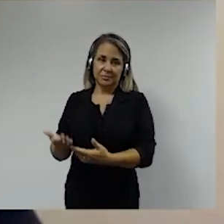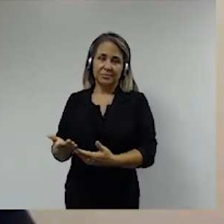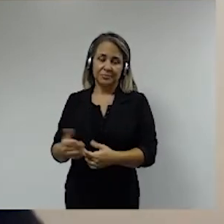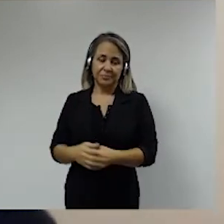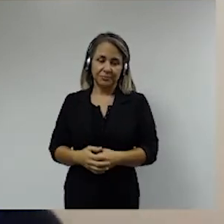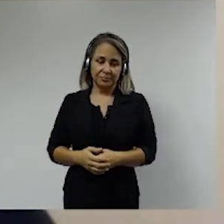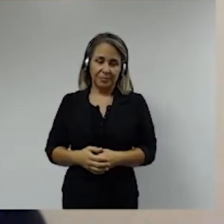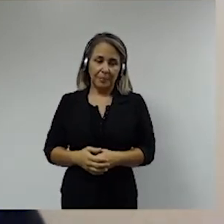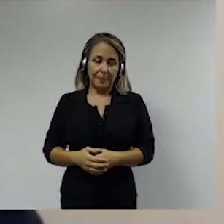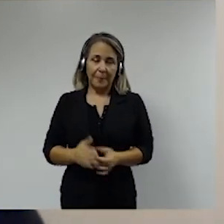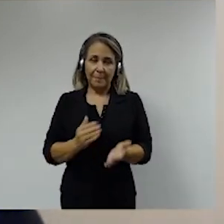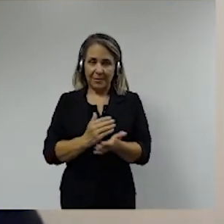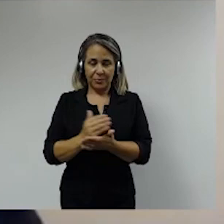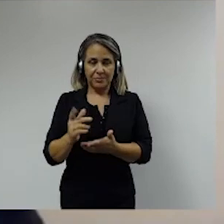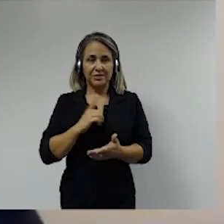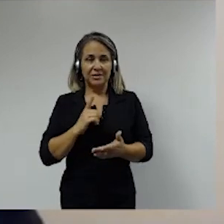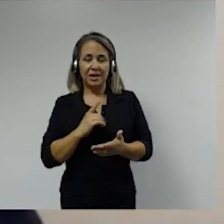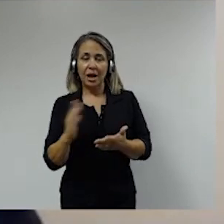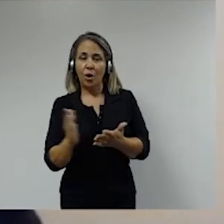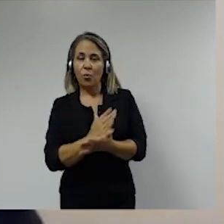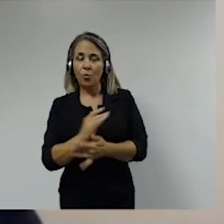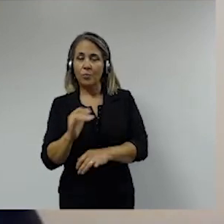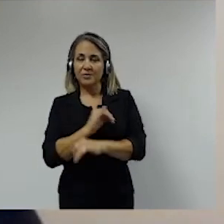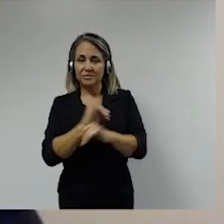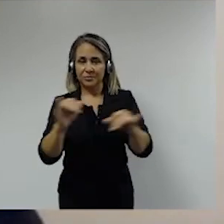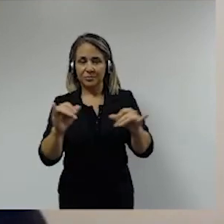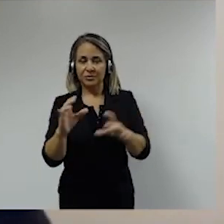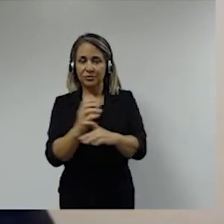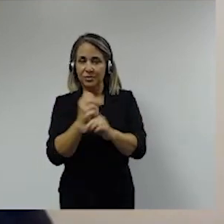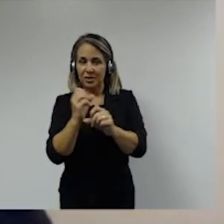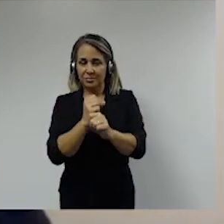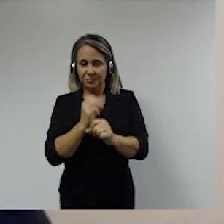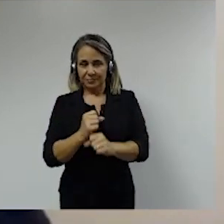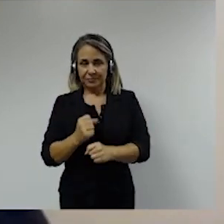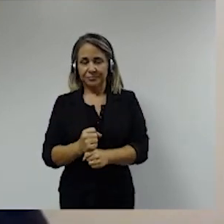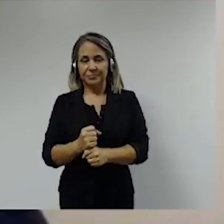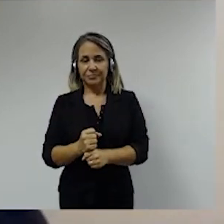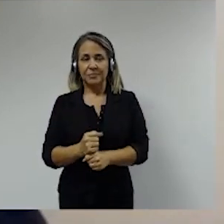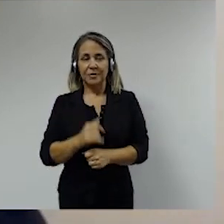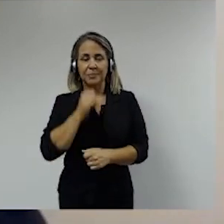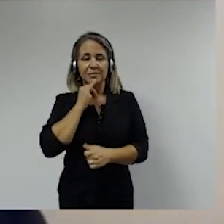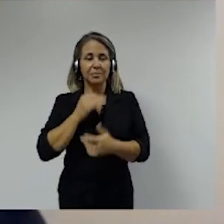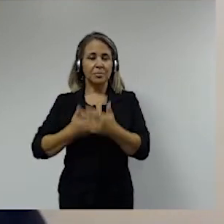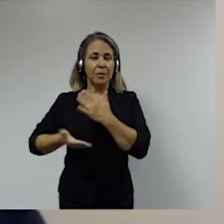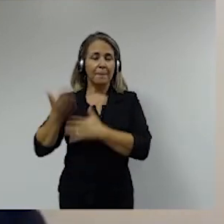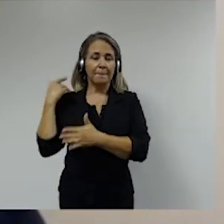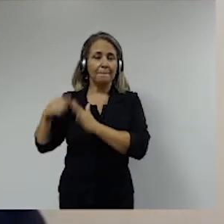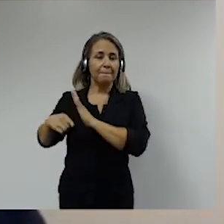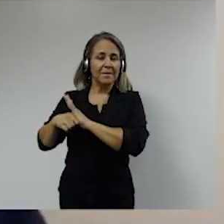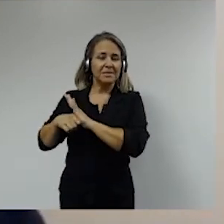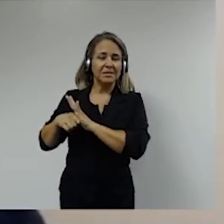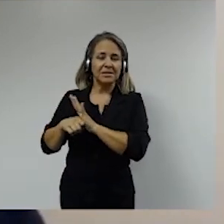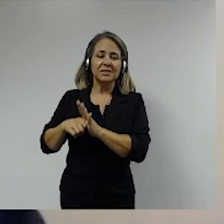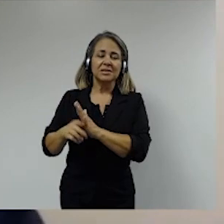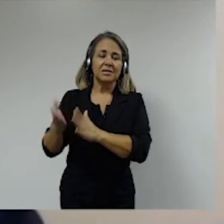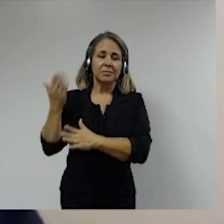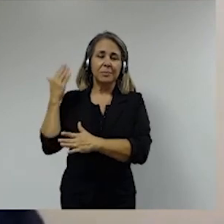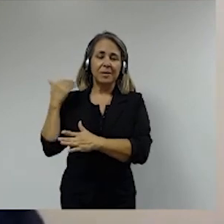agora, para iniciar, eu já trago alguns dados para os senhores. Uma recente pesquisa divulgada pelo